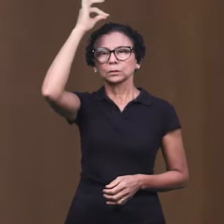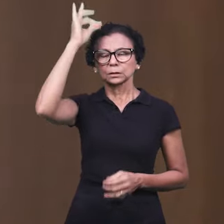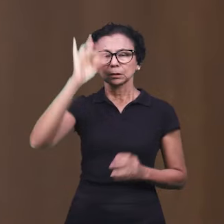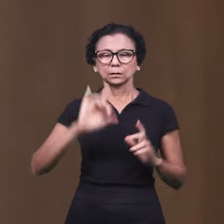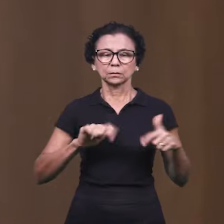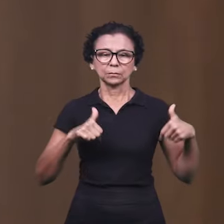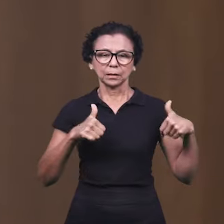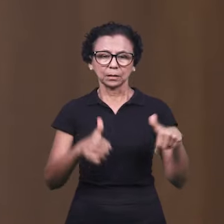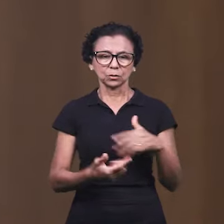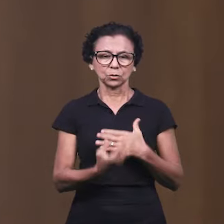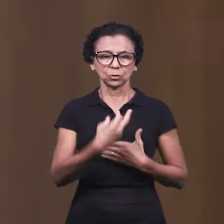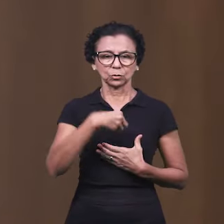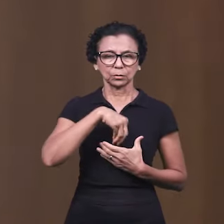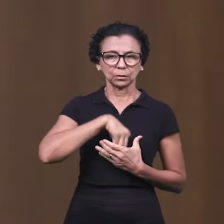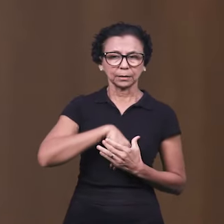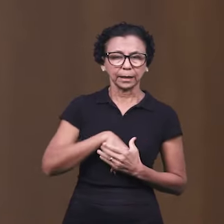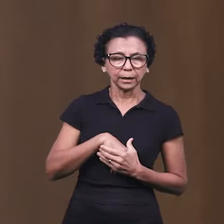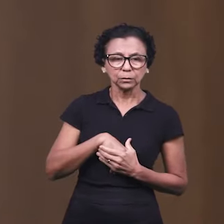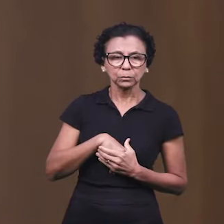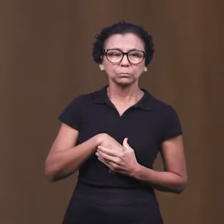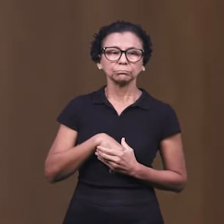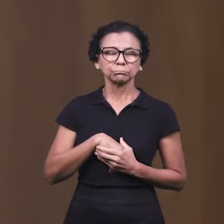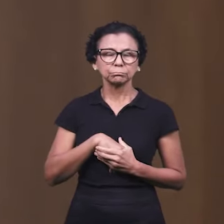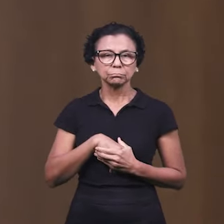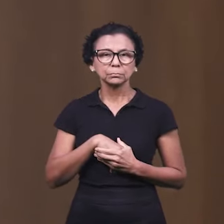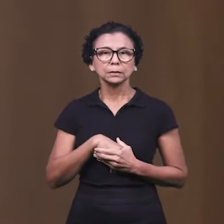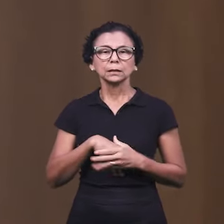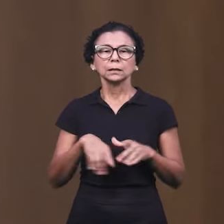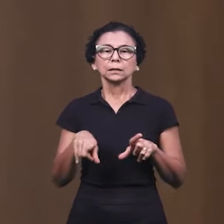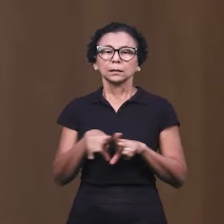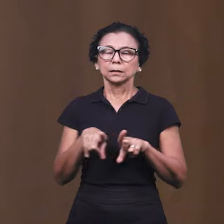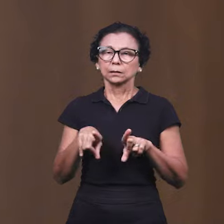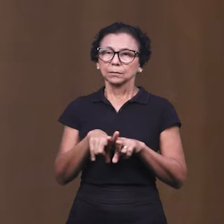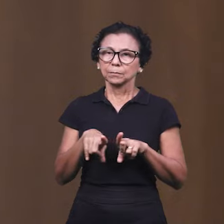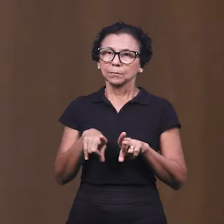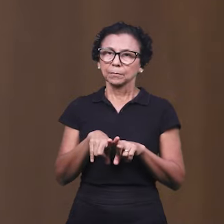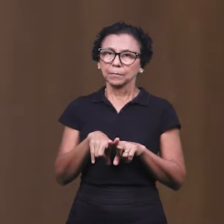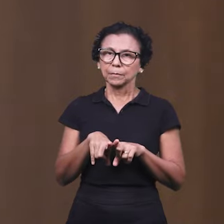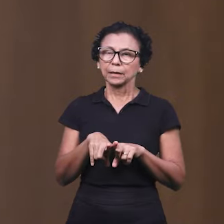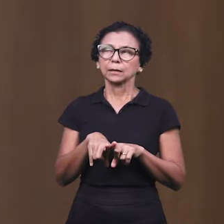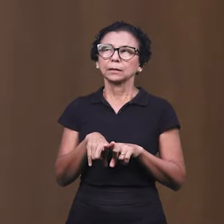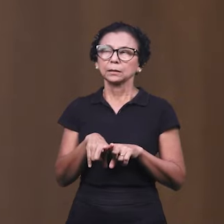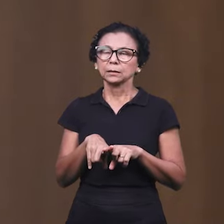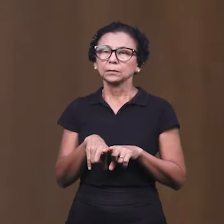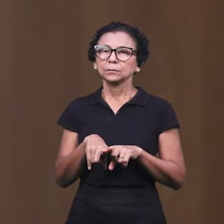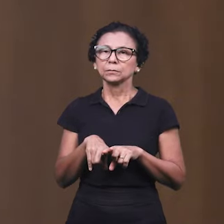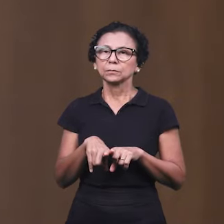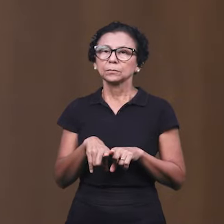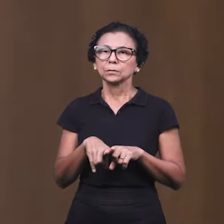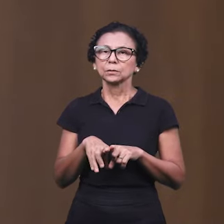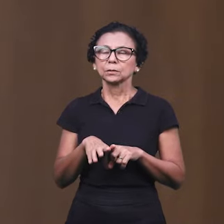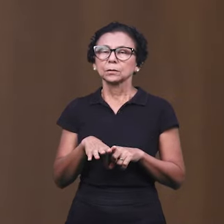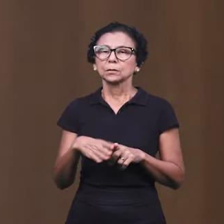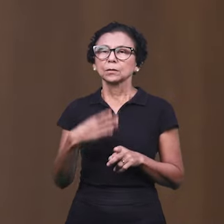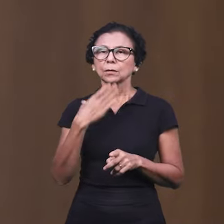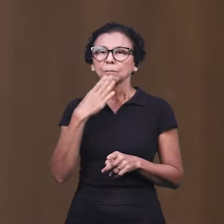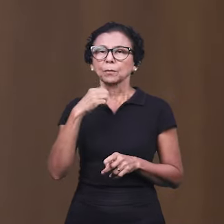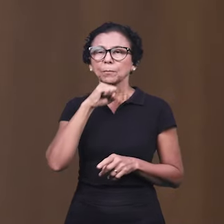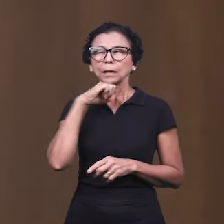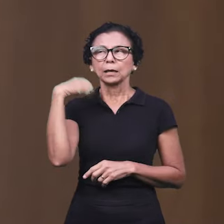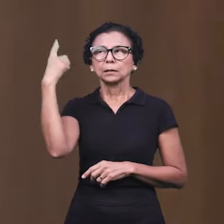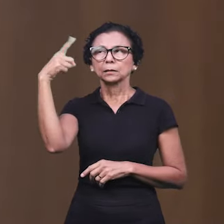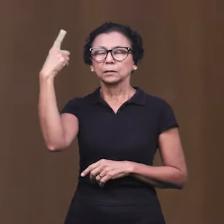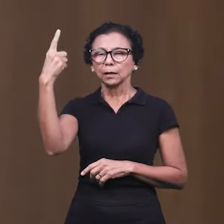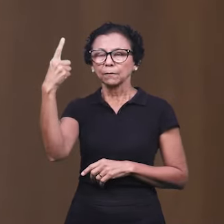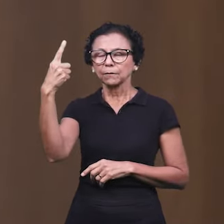das informações dos conselhos do meu pai para que eu possa fazer um bom então e ele trata com aquelas